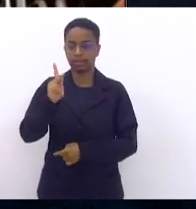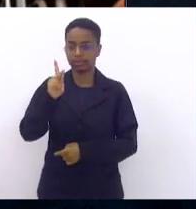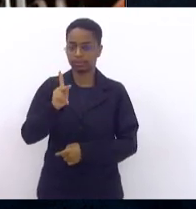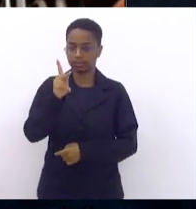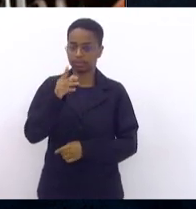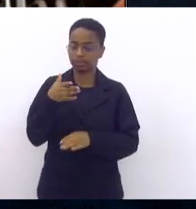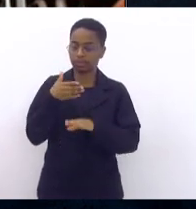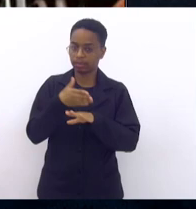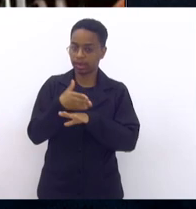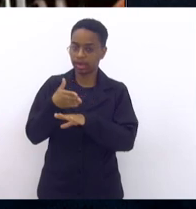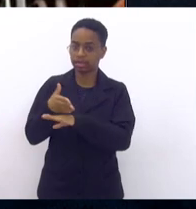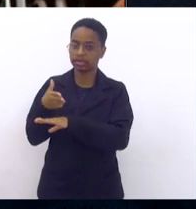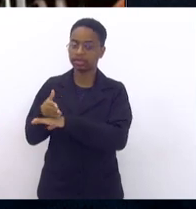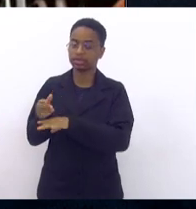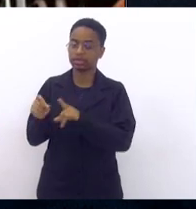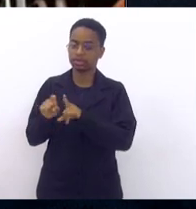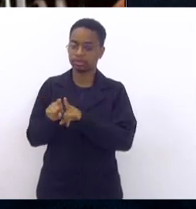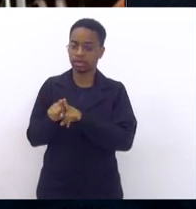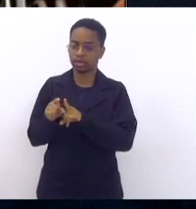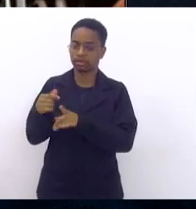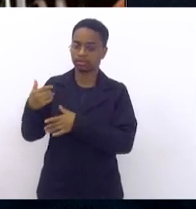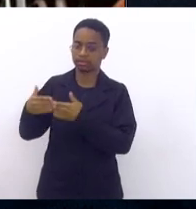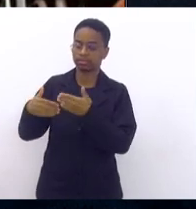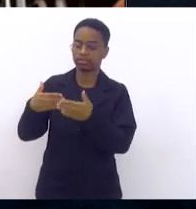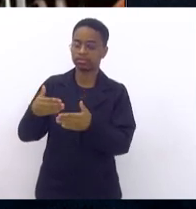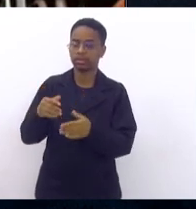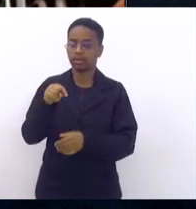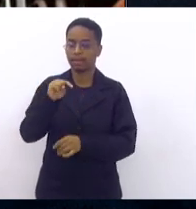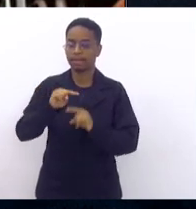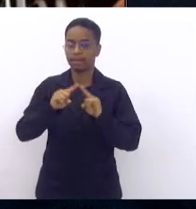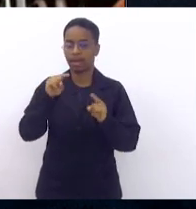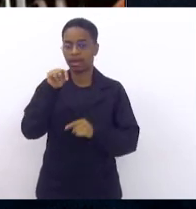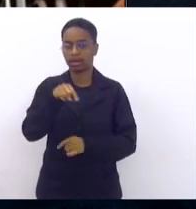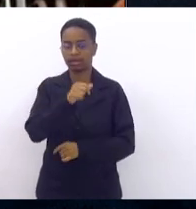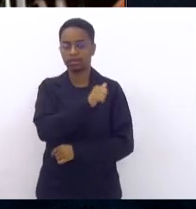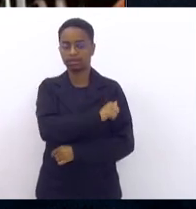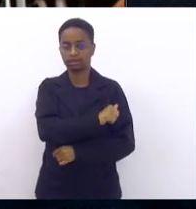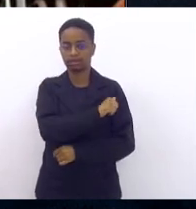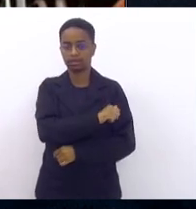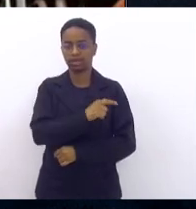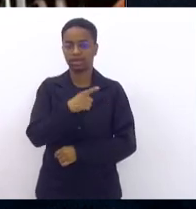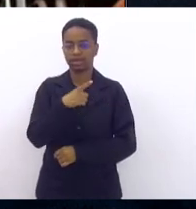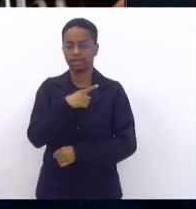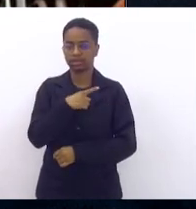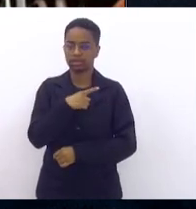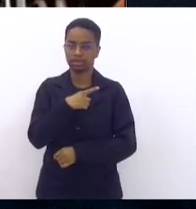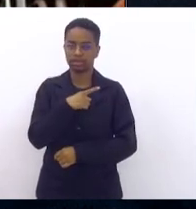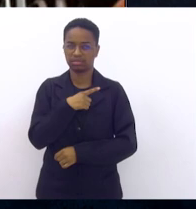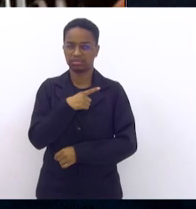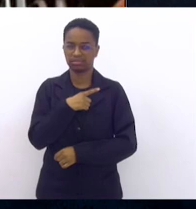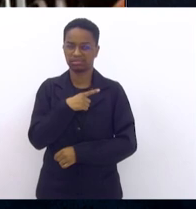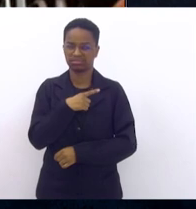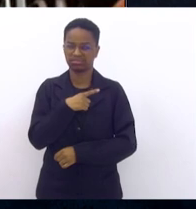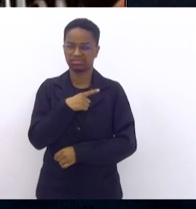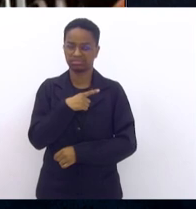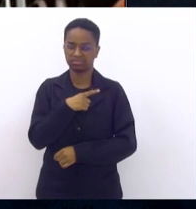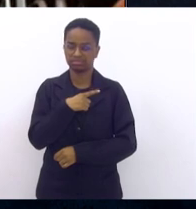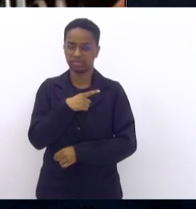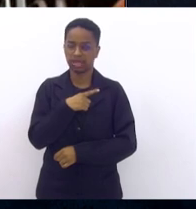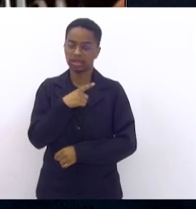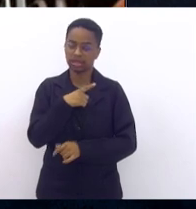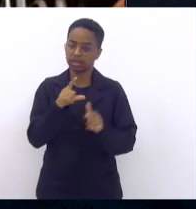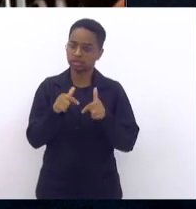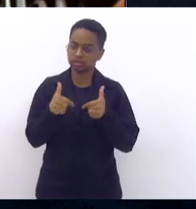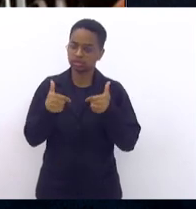também desse processo e aqui no Rio de Janeiro a gente tem digamos a sorte